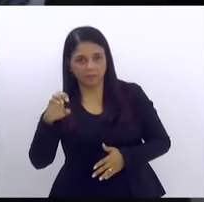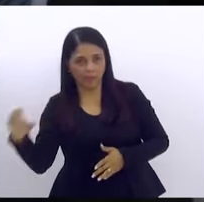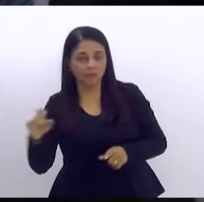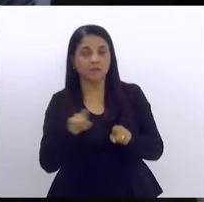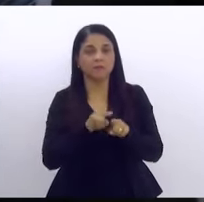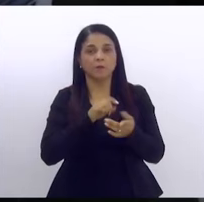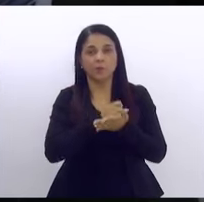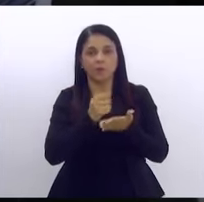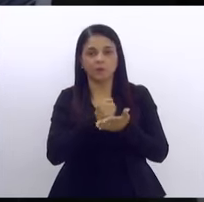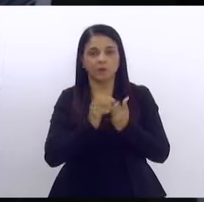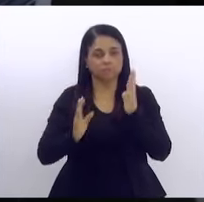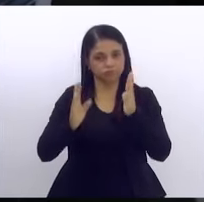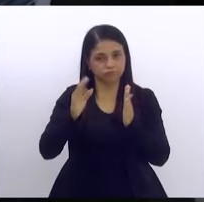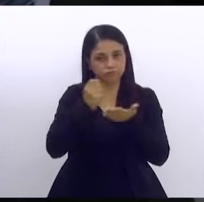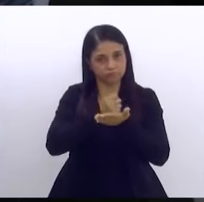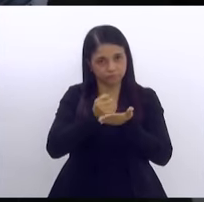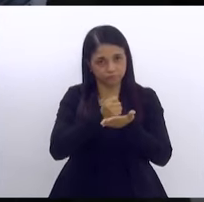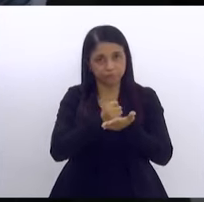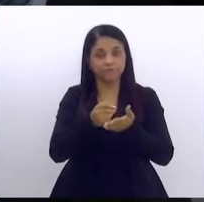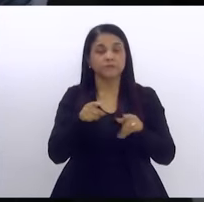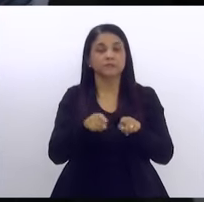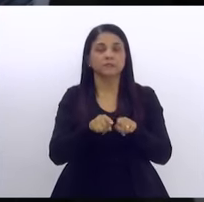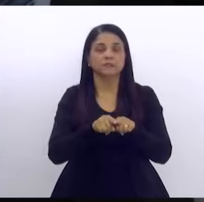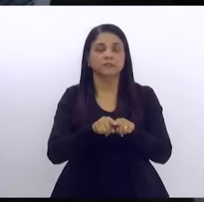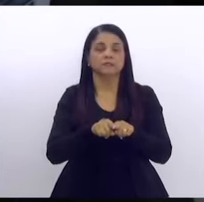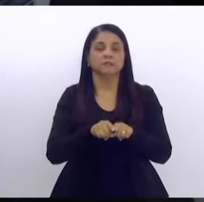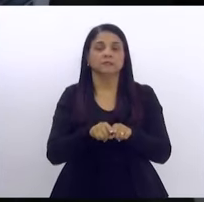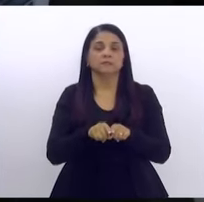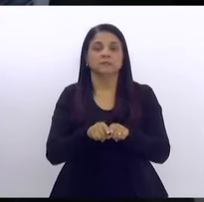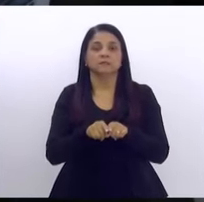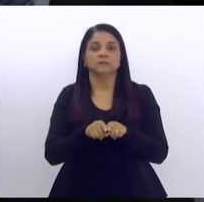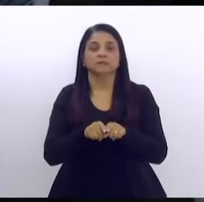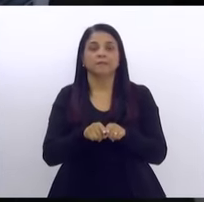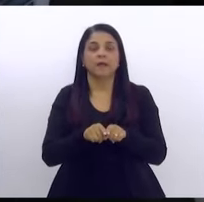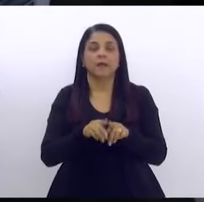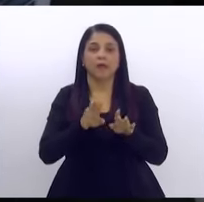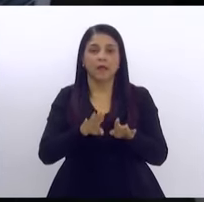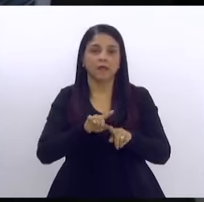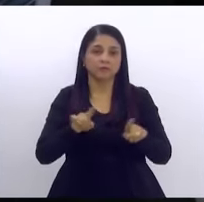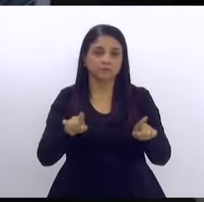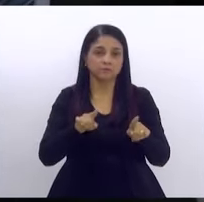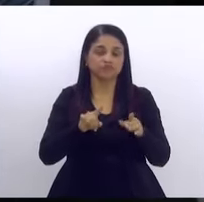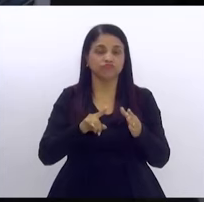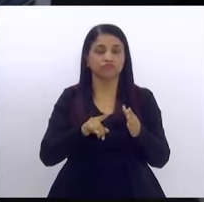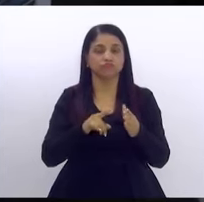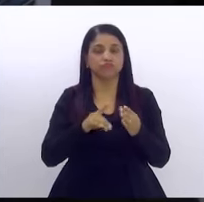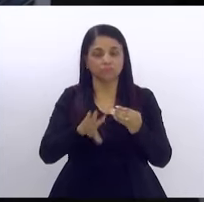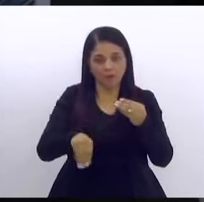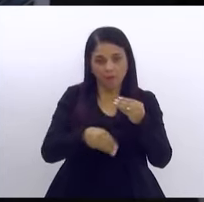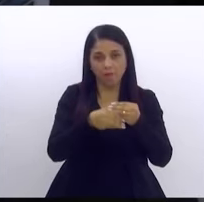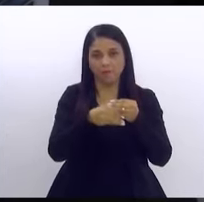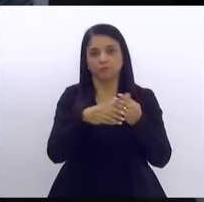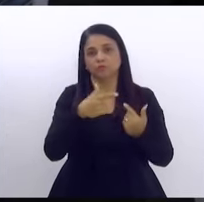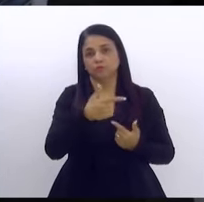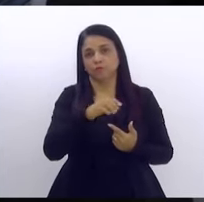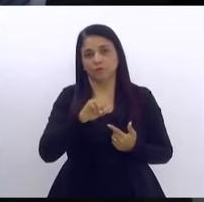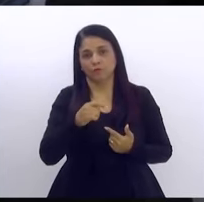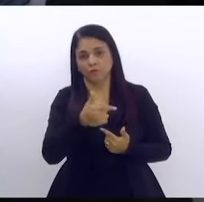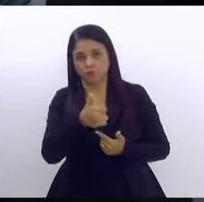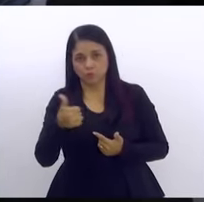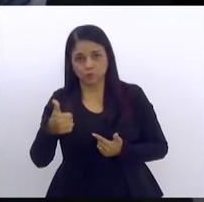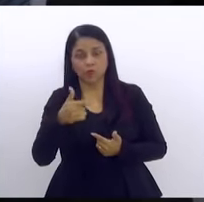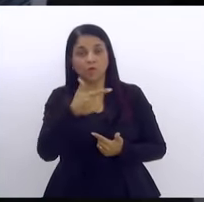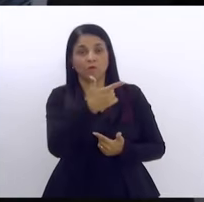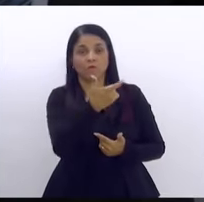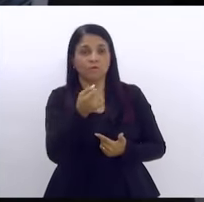do contrato temporário e não das que reproduzem o que havia sido colocado no abono 2021, que daria 20% para quem está